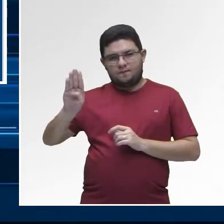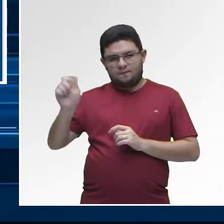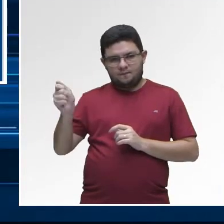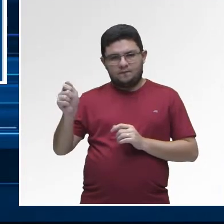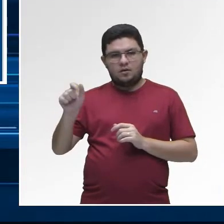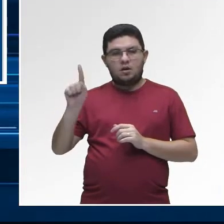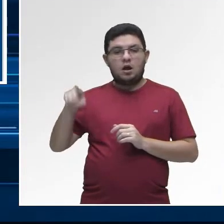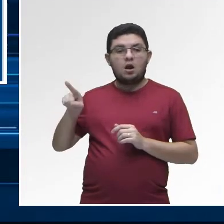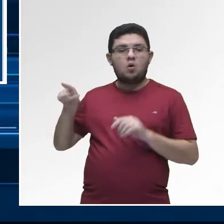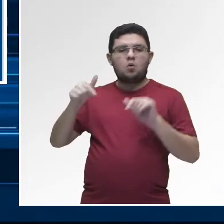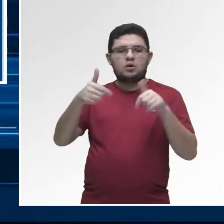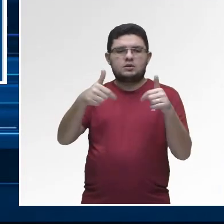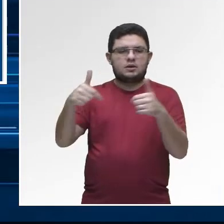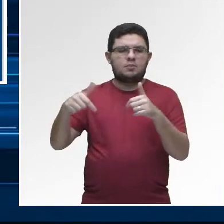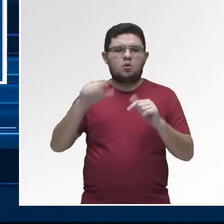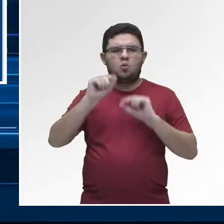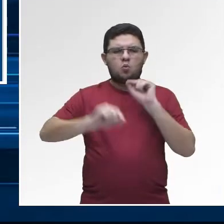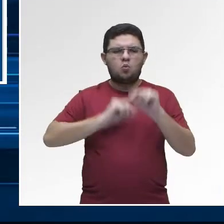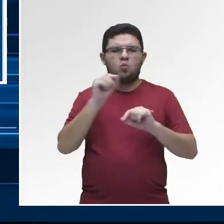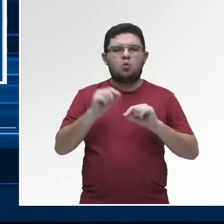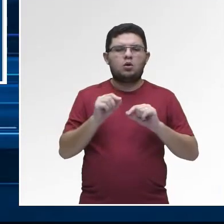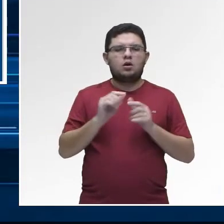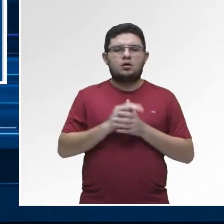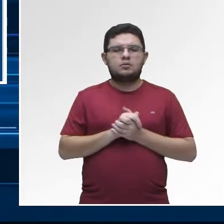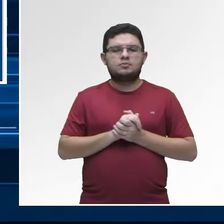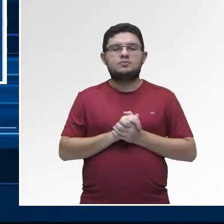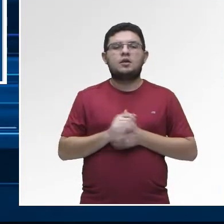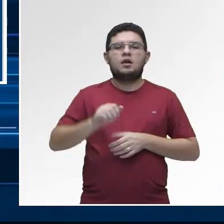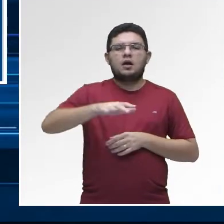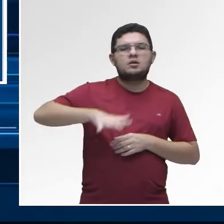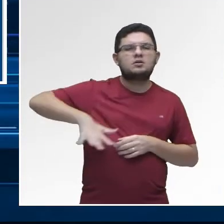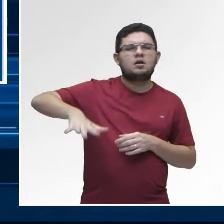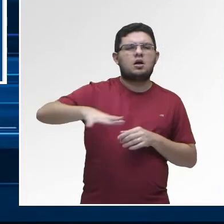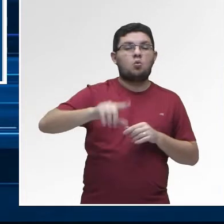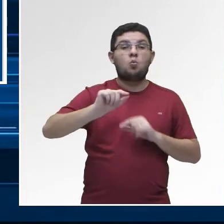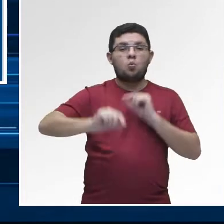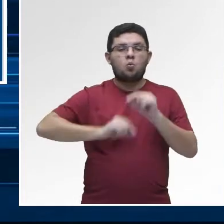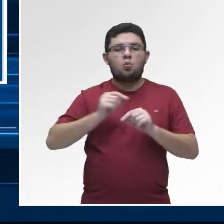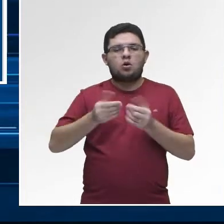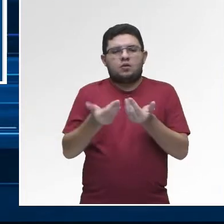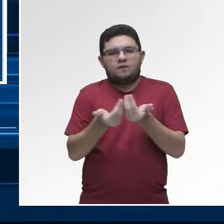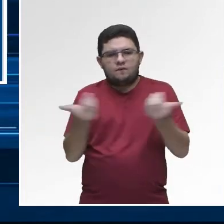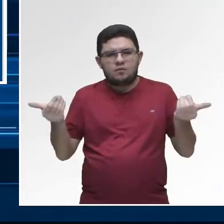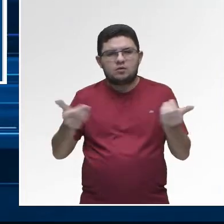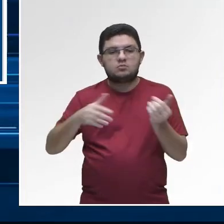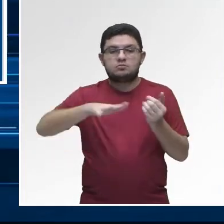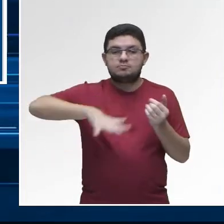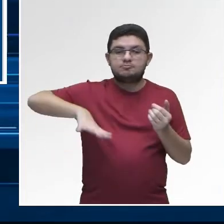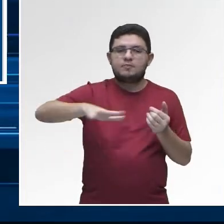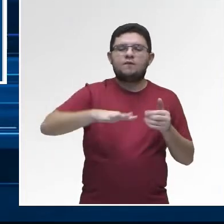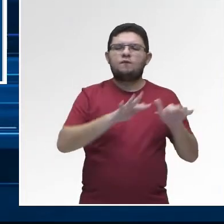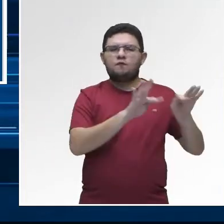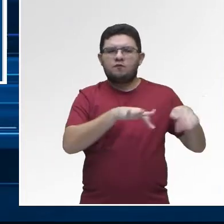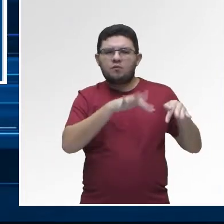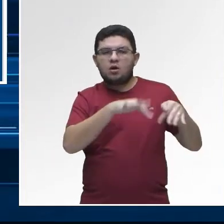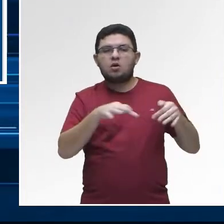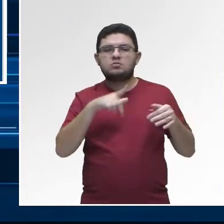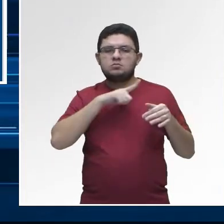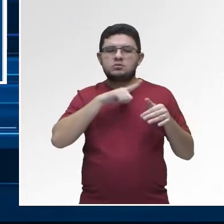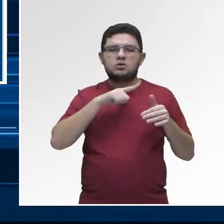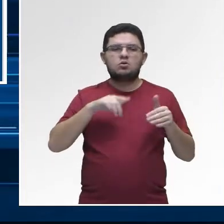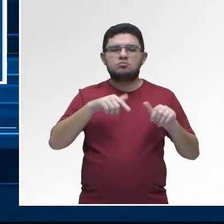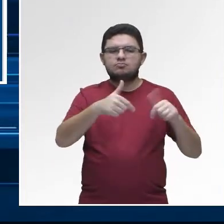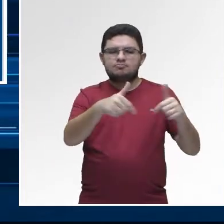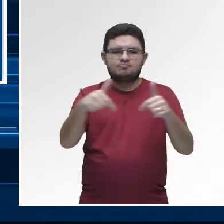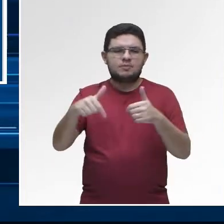nos mansos, como nós vimos lá, nos mansos, né? Nas terras, nas divisões dos feudos. Eram aqueles que trabalhavam aí